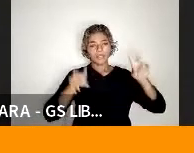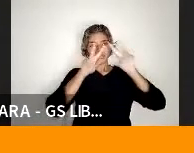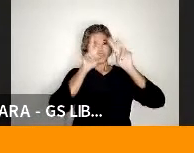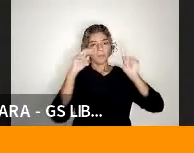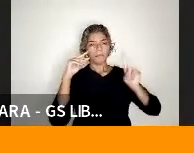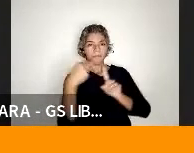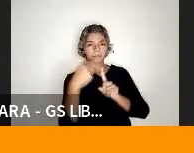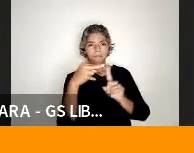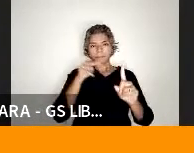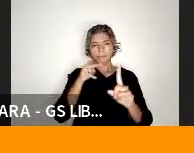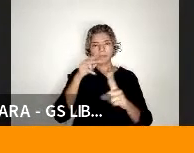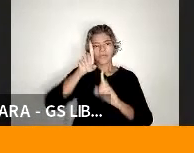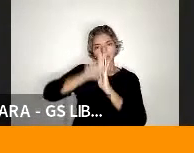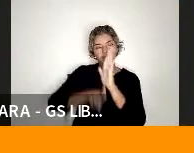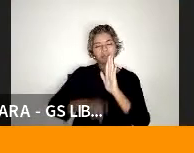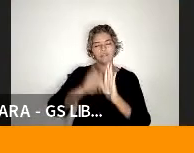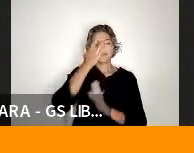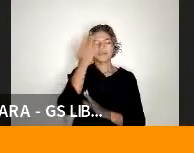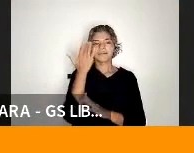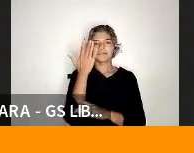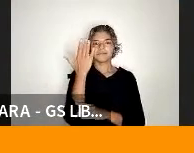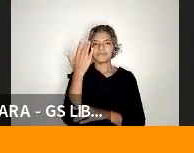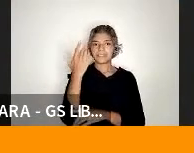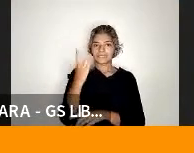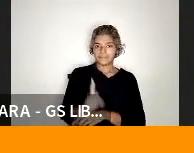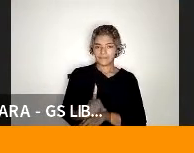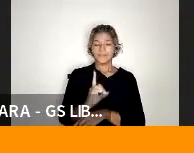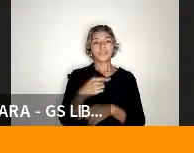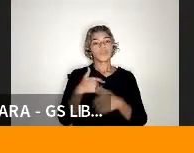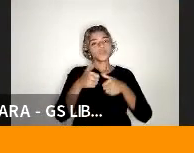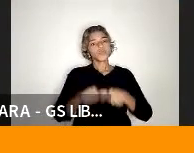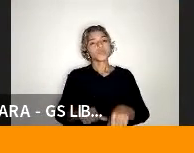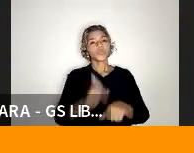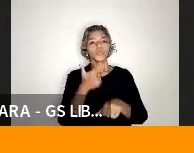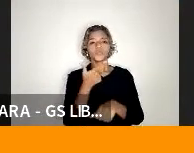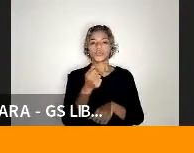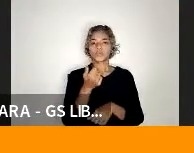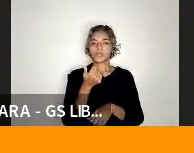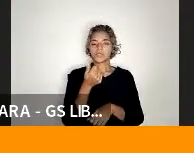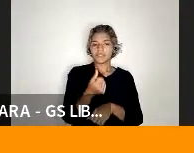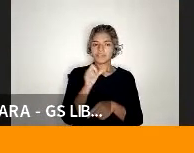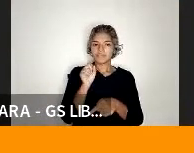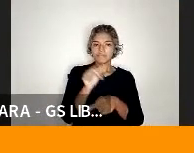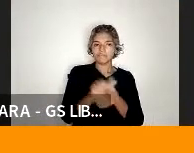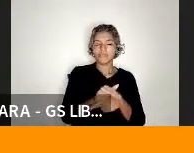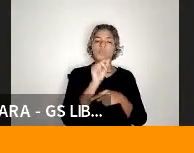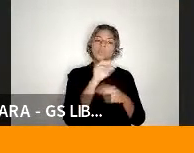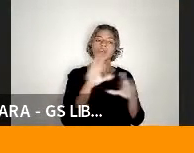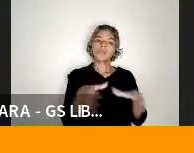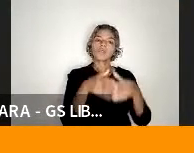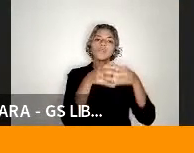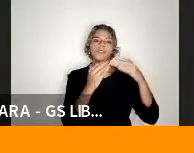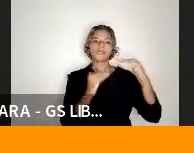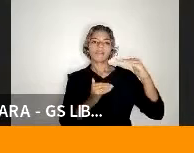com deficiência, e estou desde 2016 no Comitê para a Equidade de Gênero e Raça da Fiocruz,